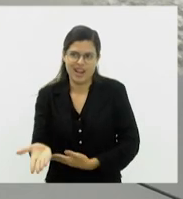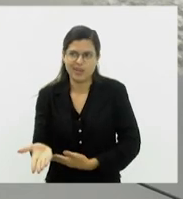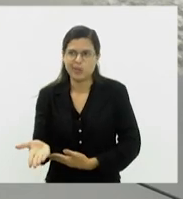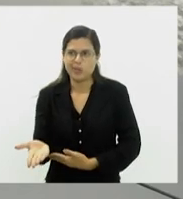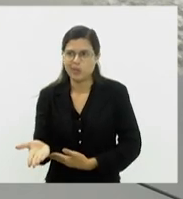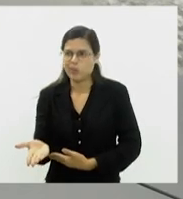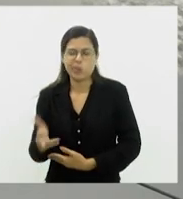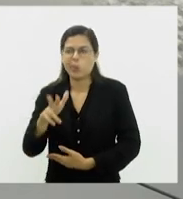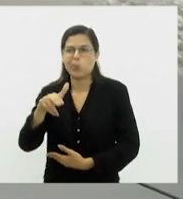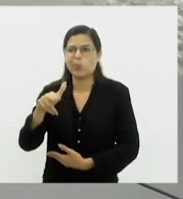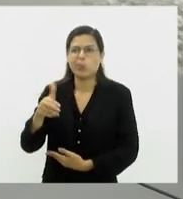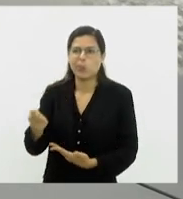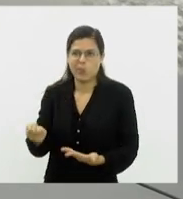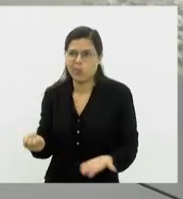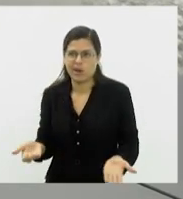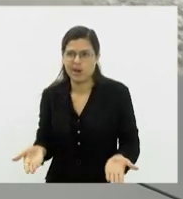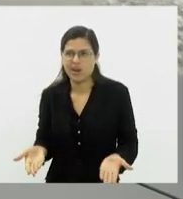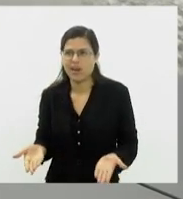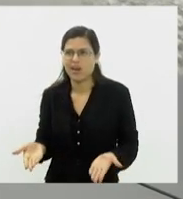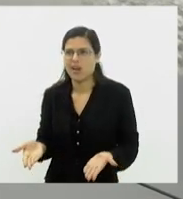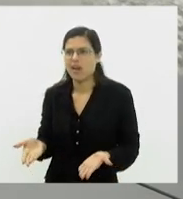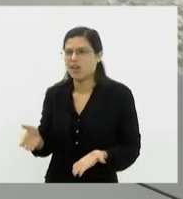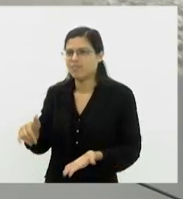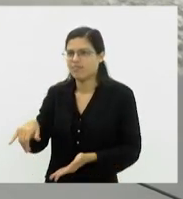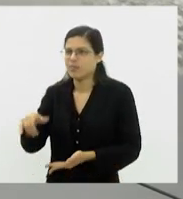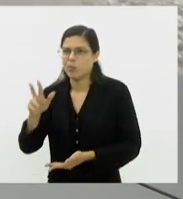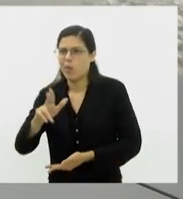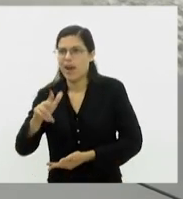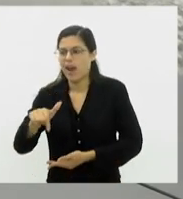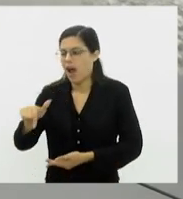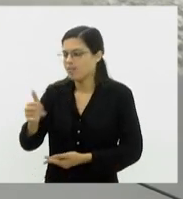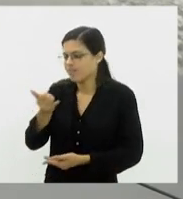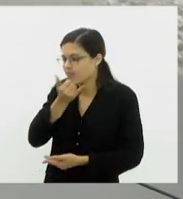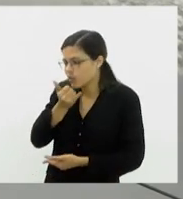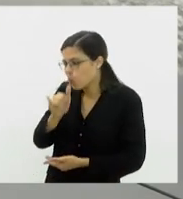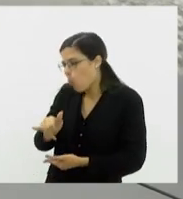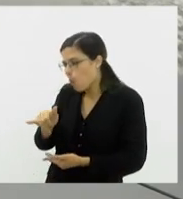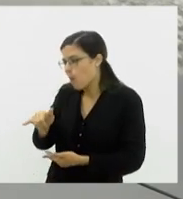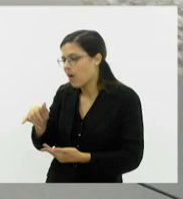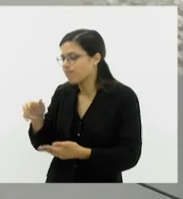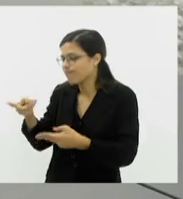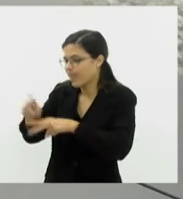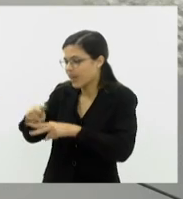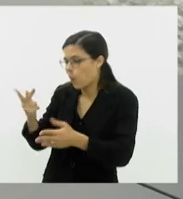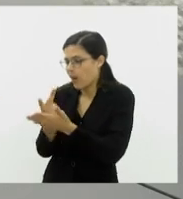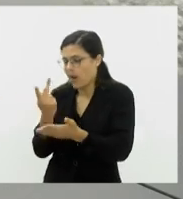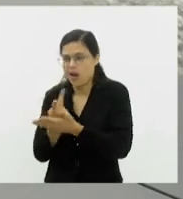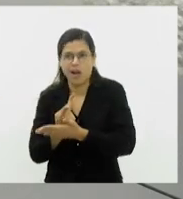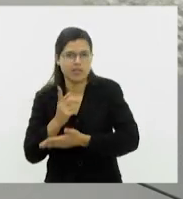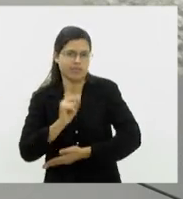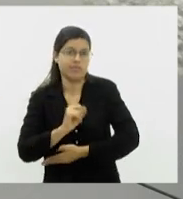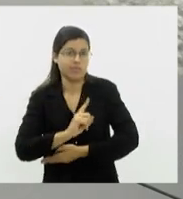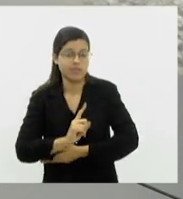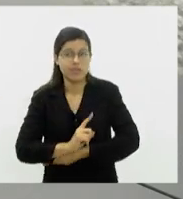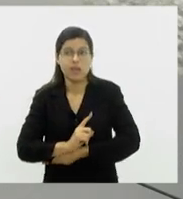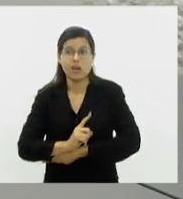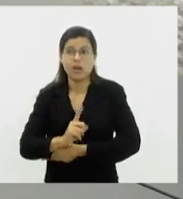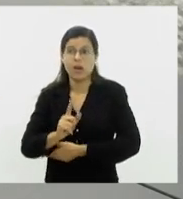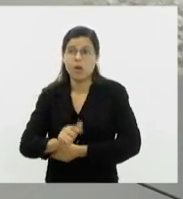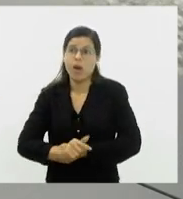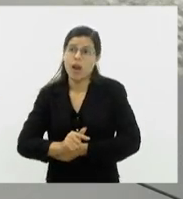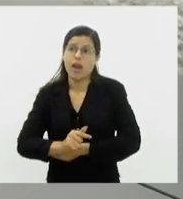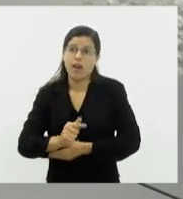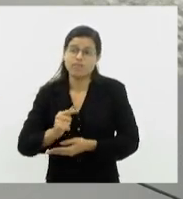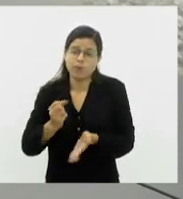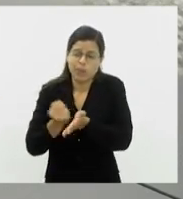nunca chegou não é você foi o muni então desculpa você tava preso errado não foi isso que acontecia basicamente contratava-se um bom advogado